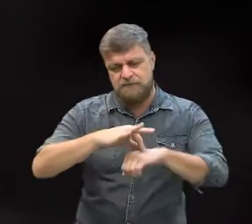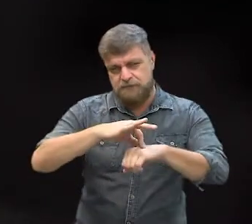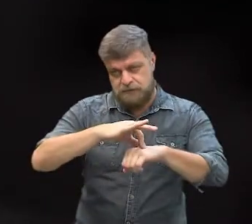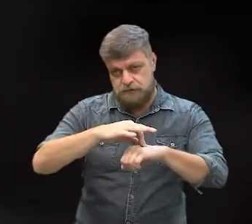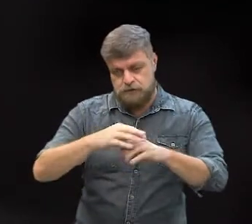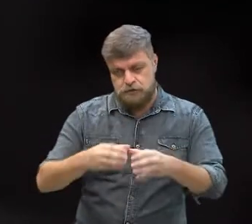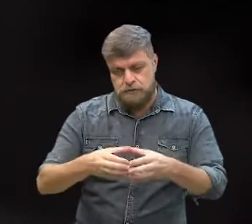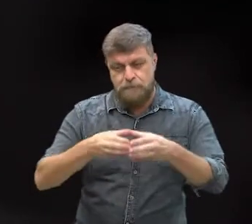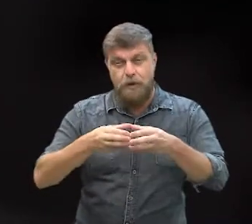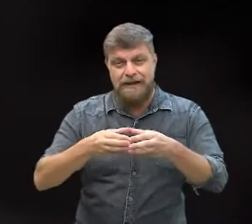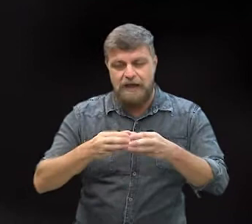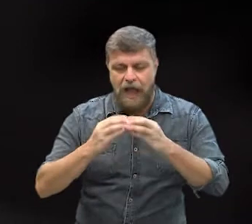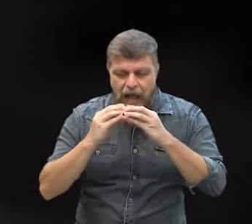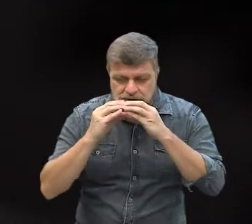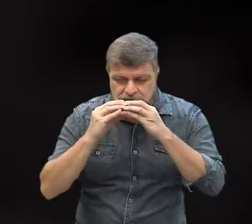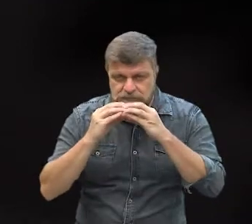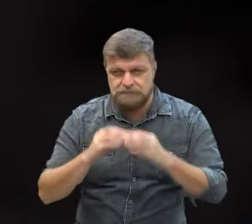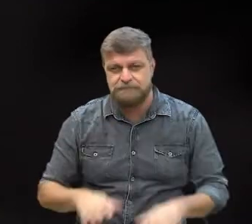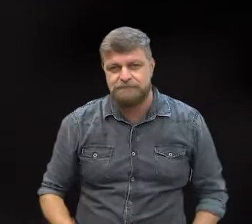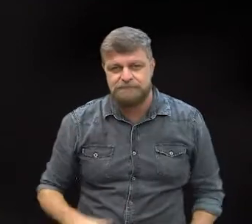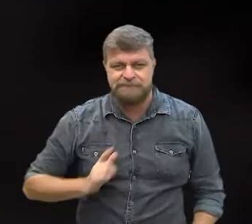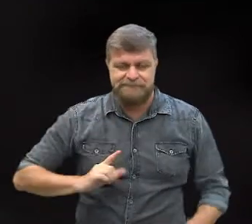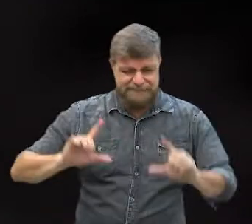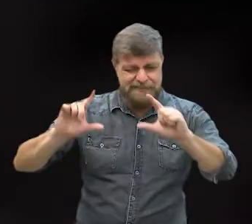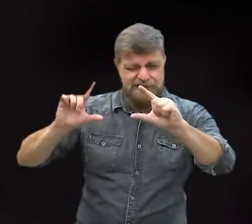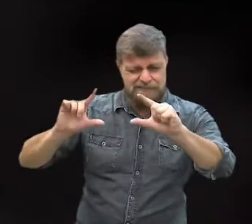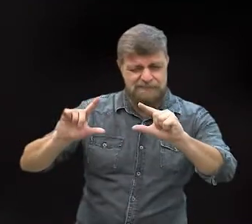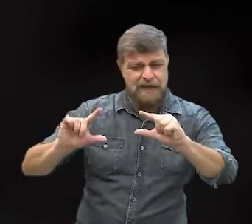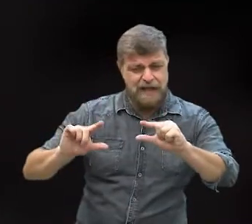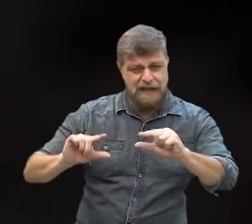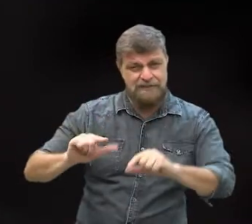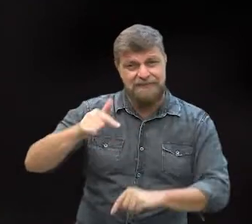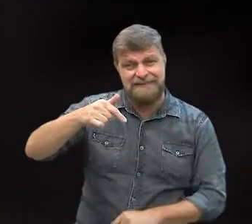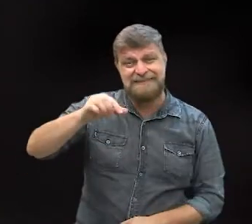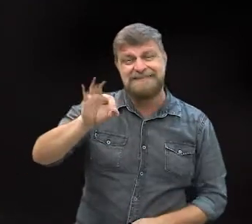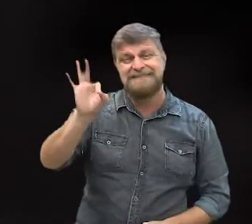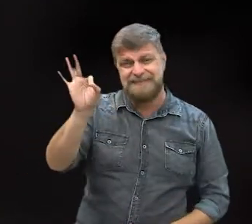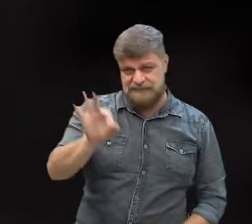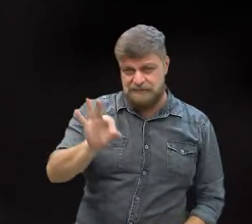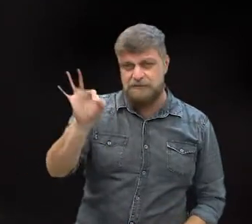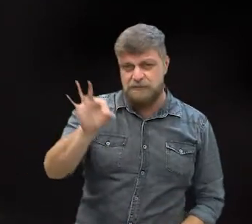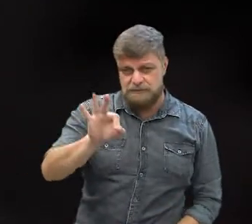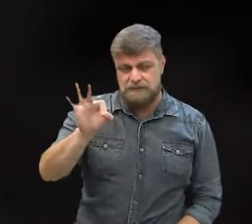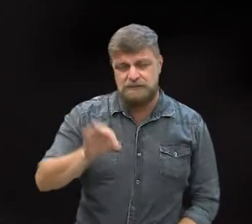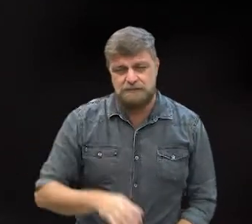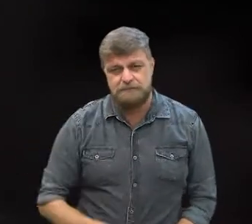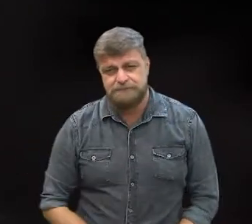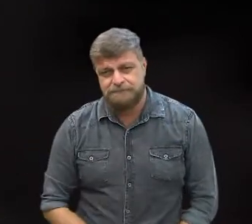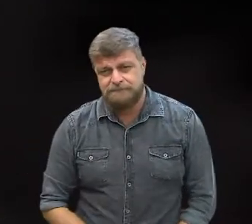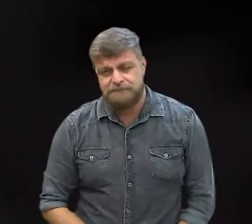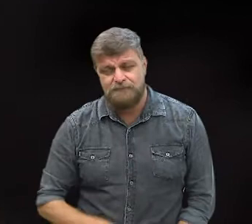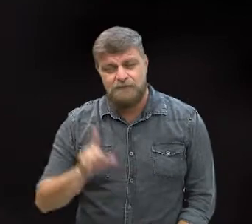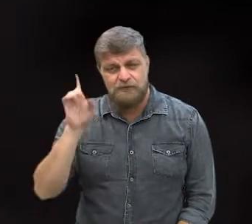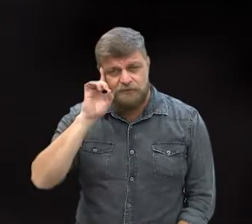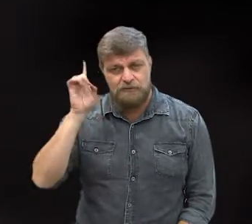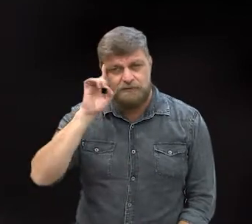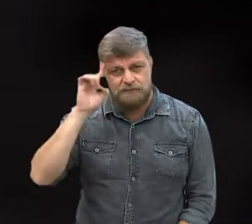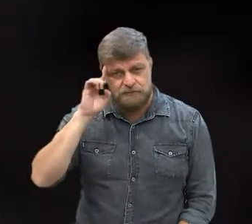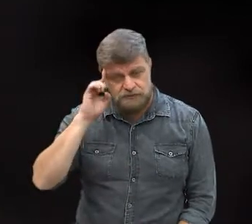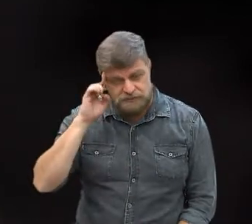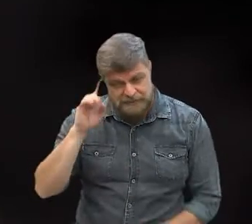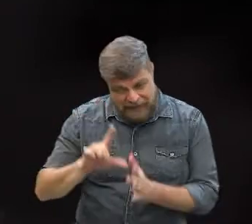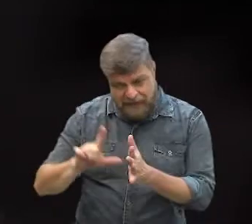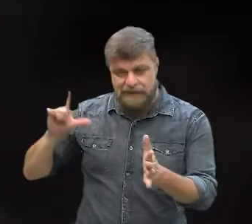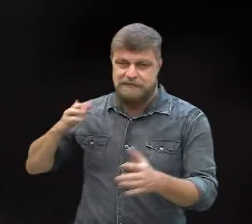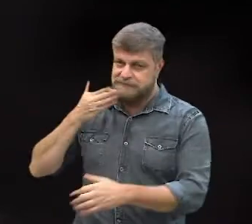Sim. Aproximadamente. Então a gente vai cair aí, sei lá, uns 70%, 60% por dia aí do